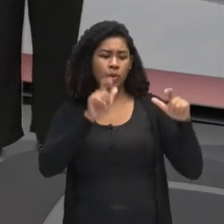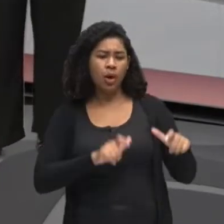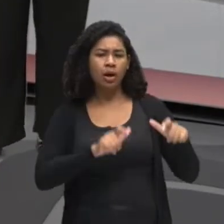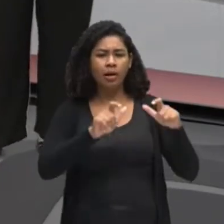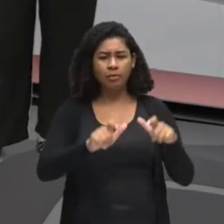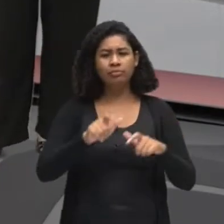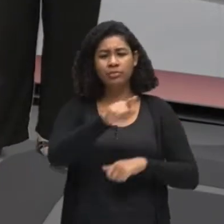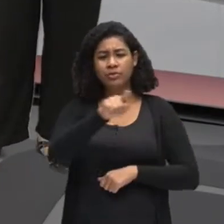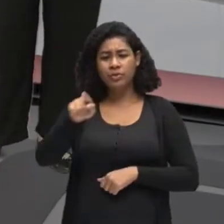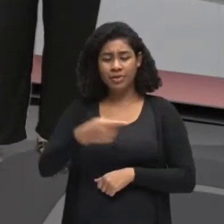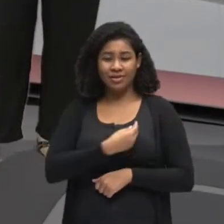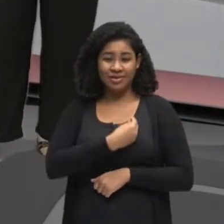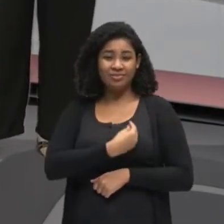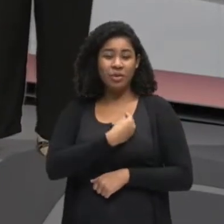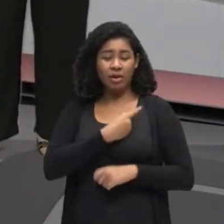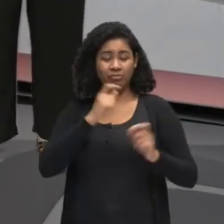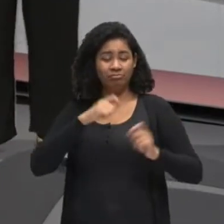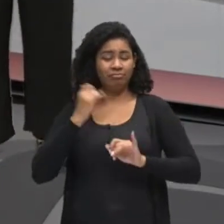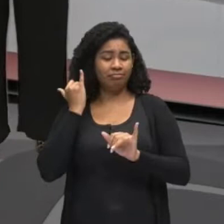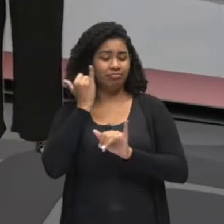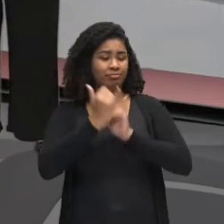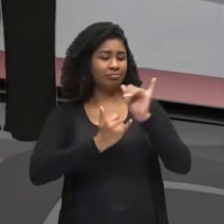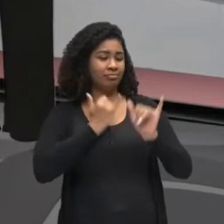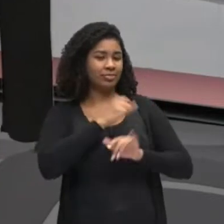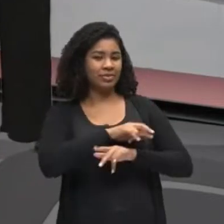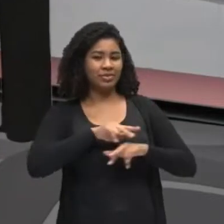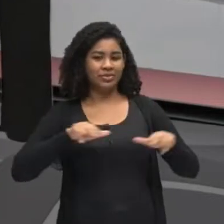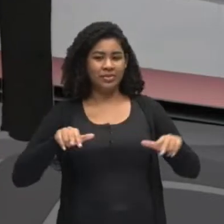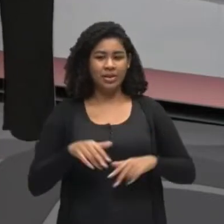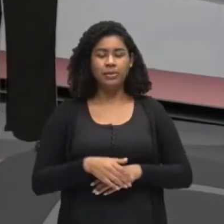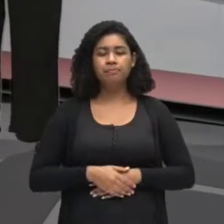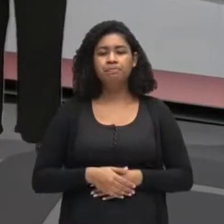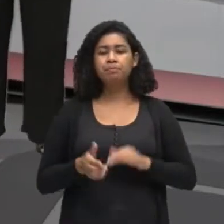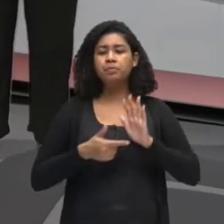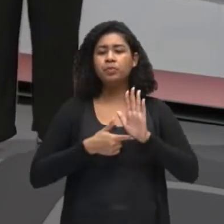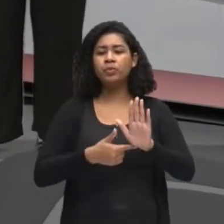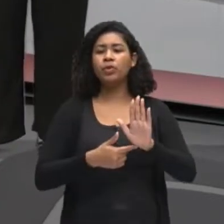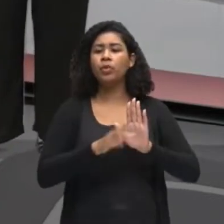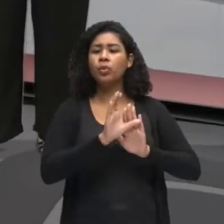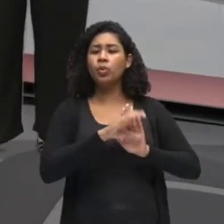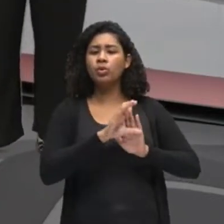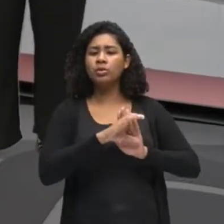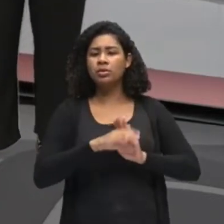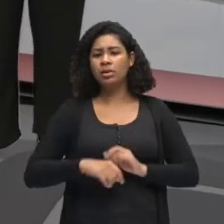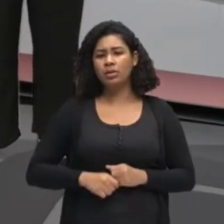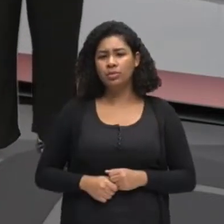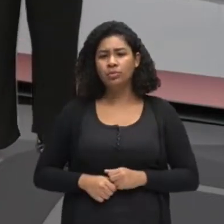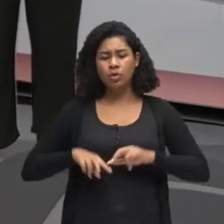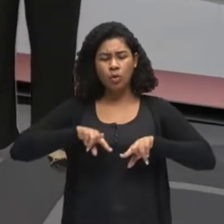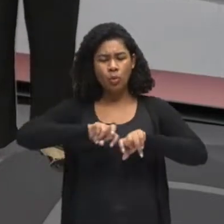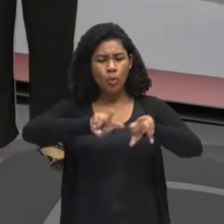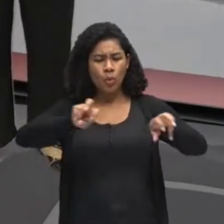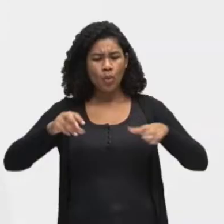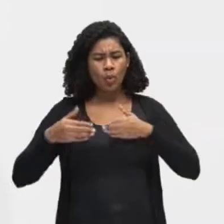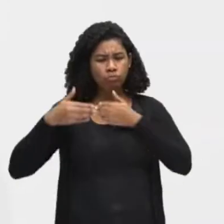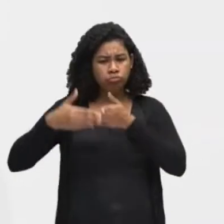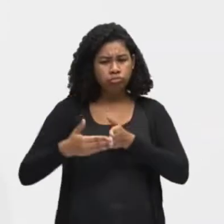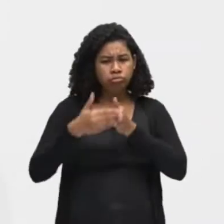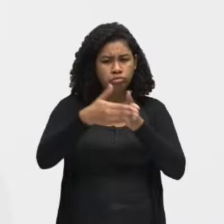localidade que vocês se encontram, tudo bem? Então, nós vamos trazer aí esse conceito. O que seriam as expedições europeias? Vamos ver?